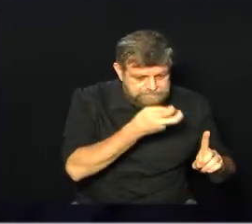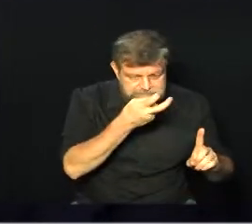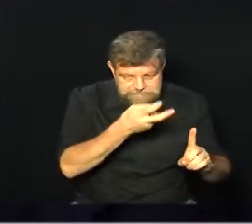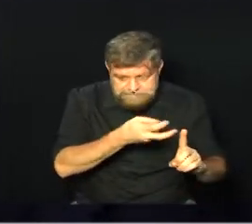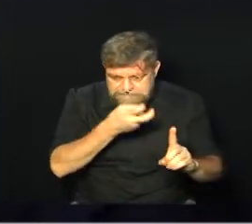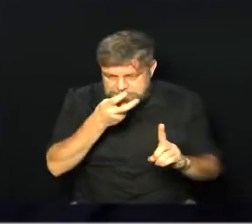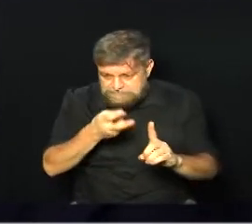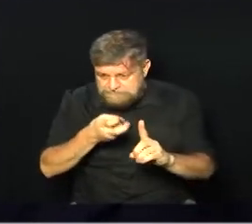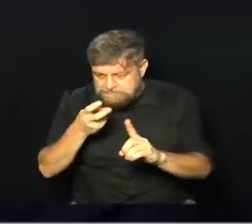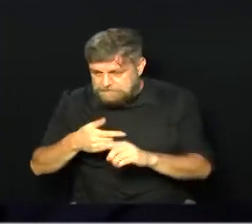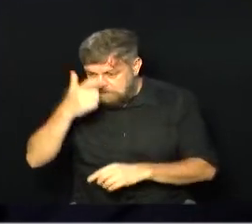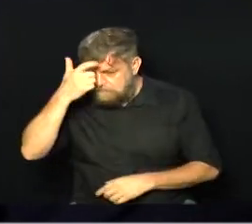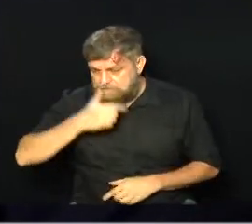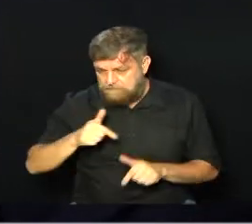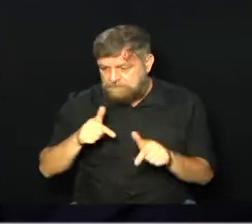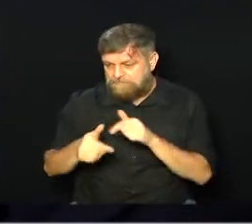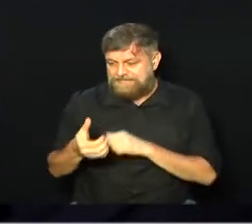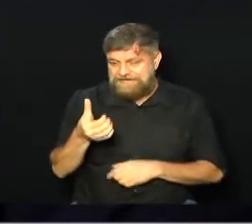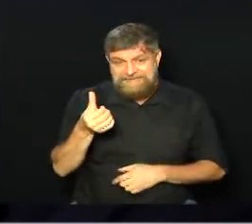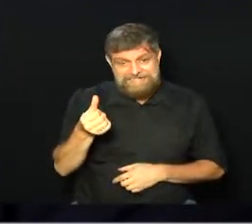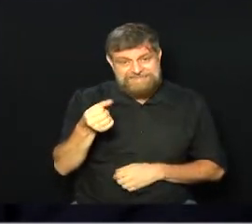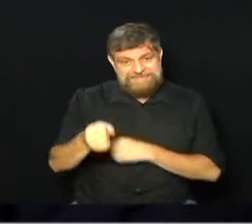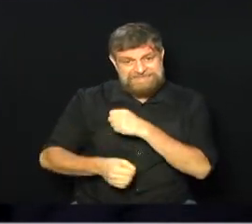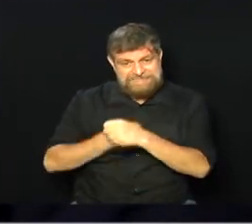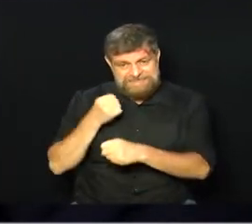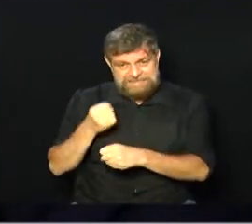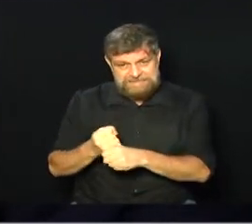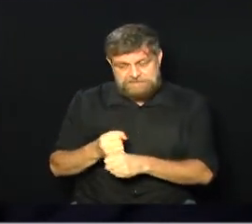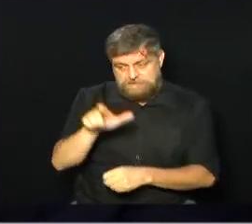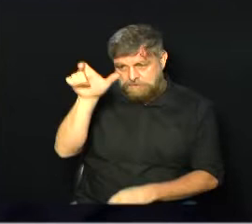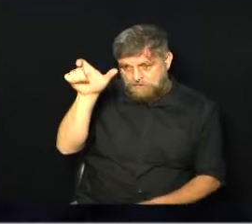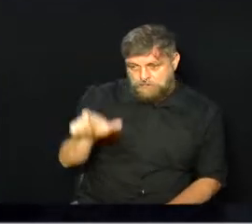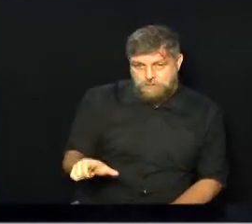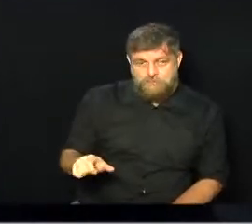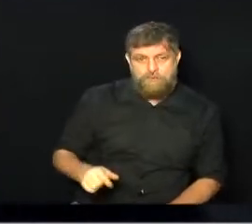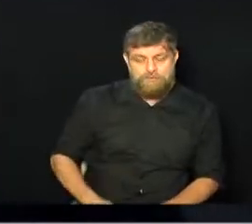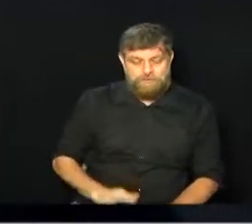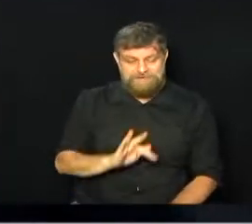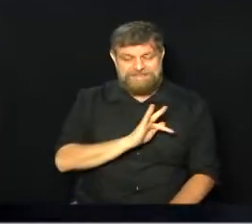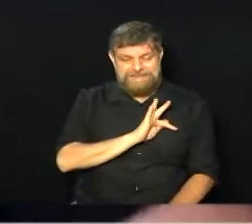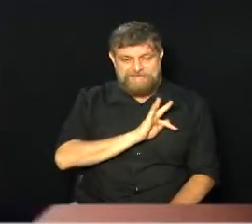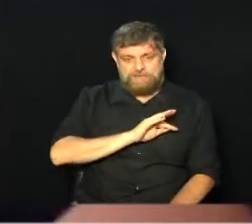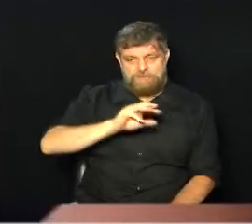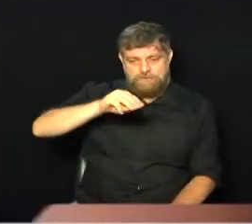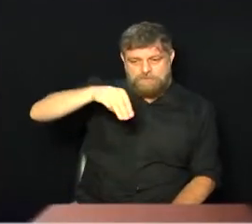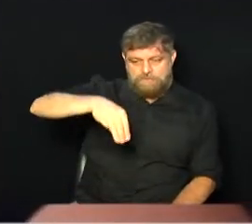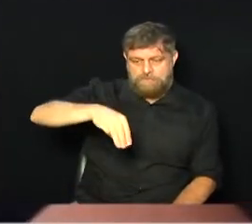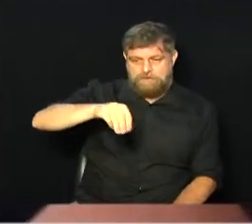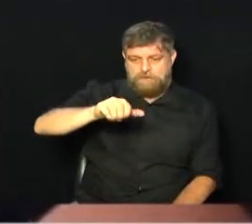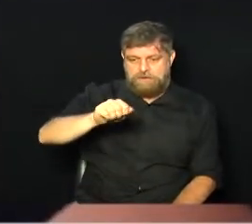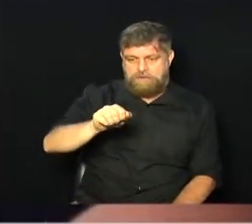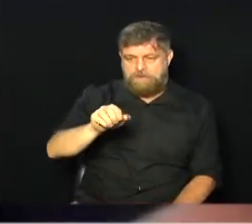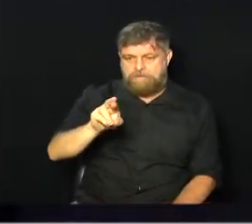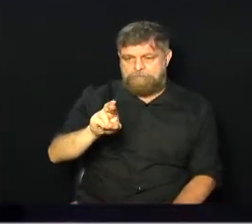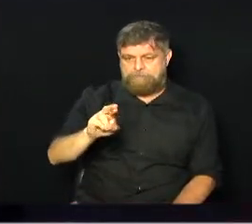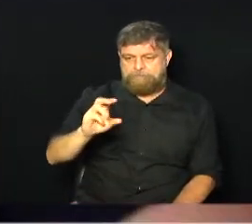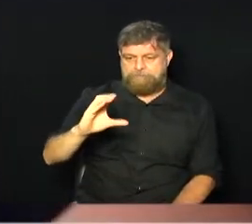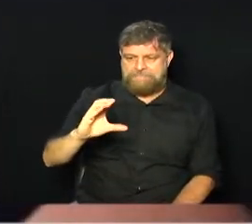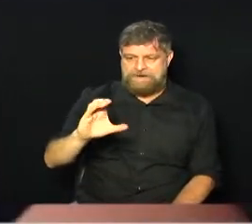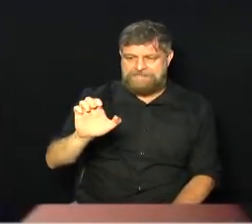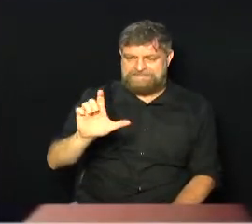trabalhei 6 anos com o professor Marcelo Oliveira, me ensinou muitas coisas. Uma das coisas que ele me ensinou é você saber dialogar, saber